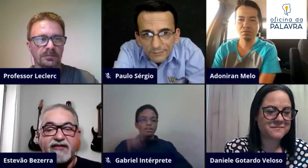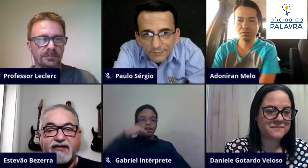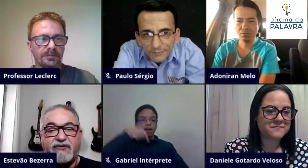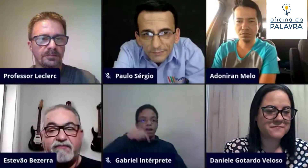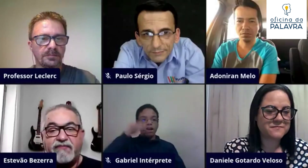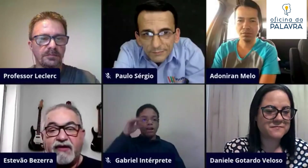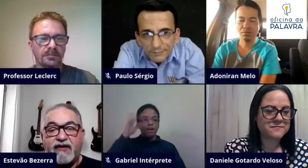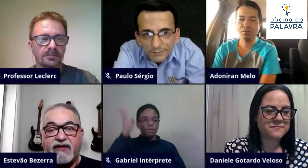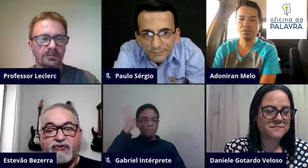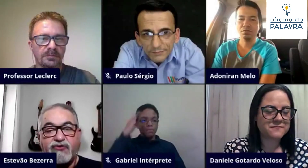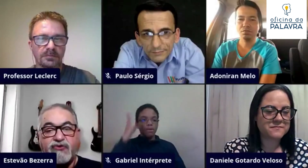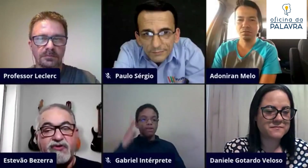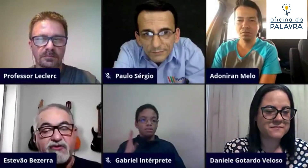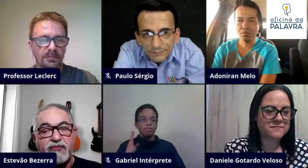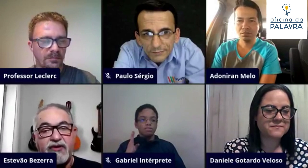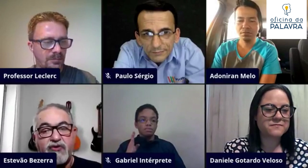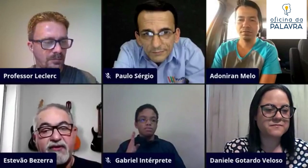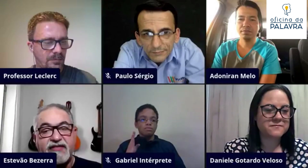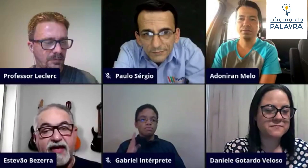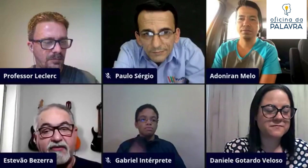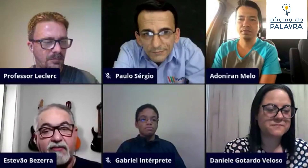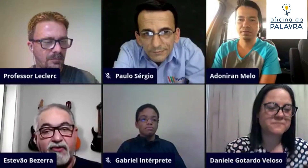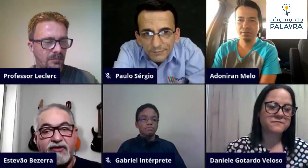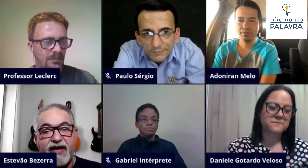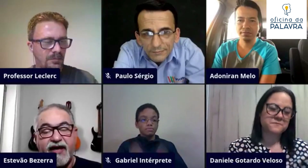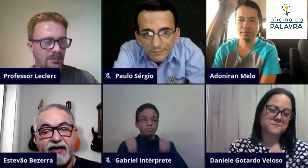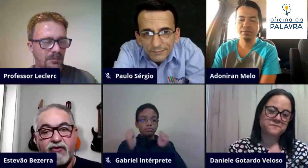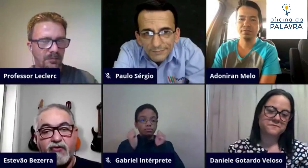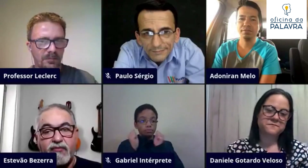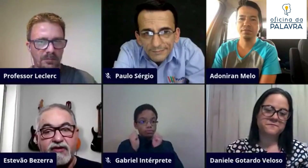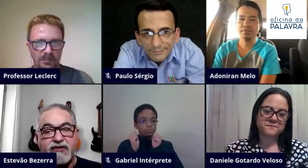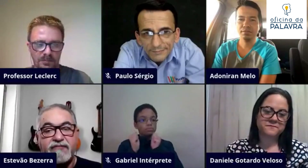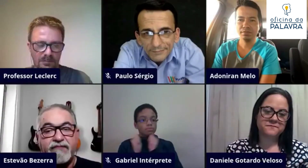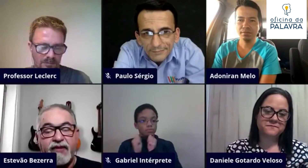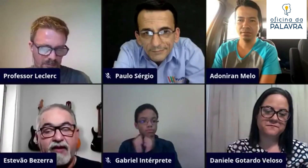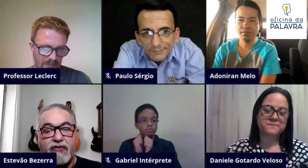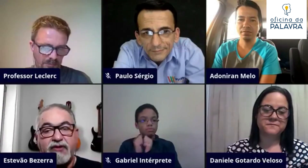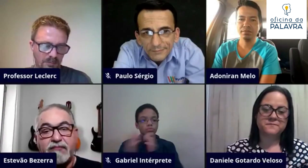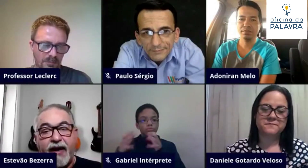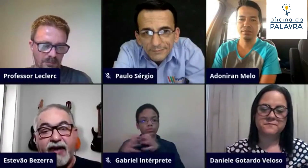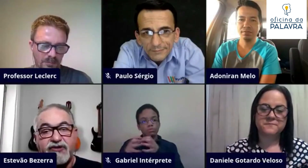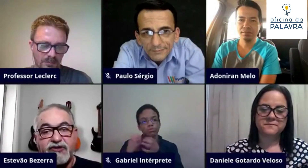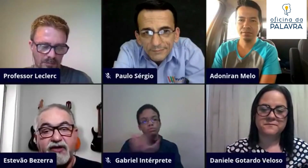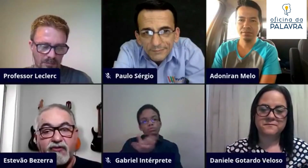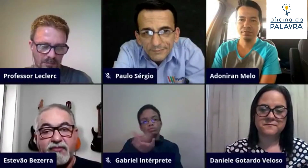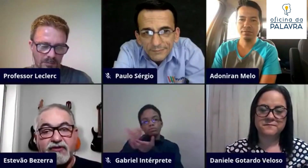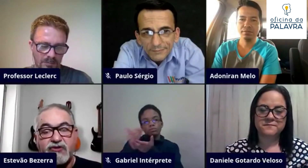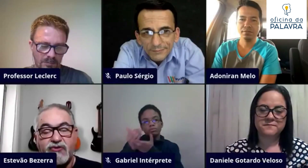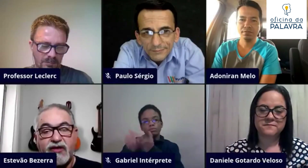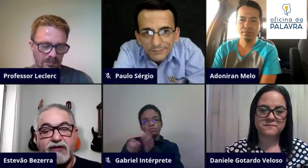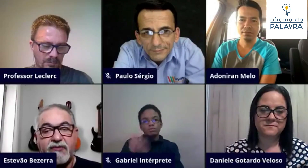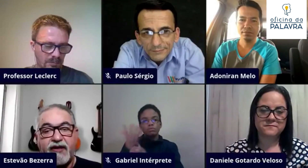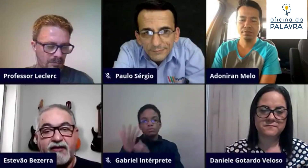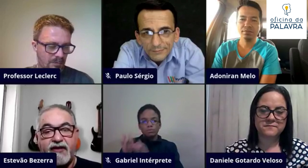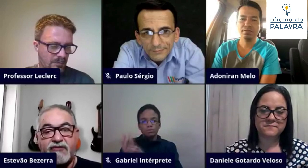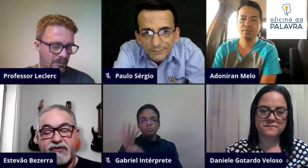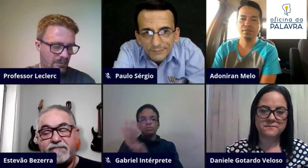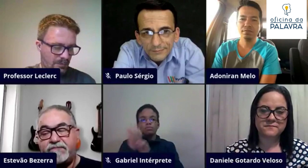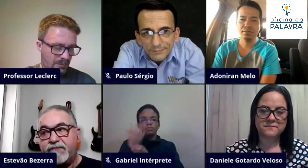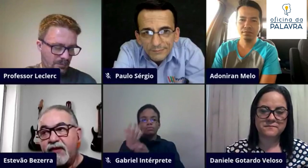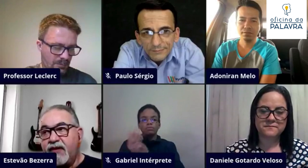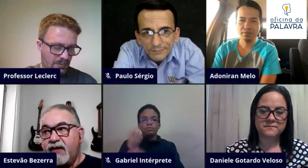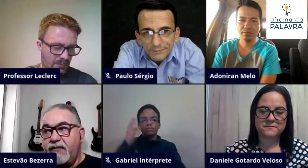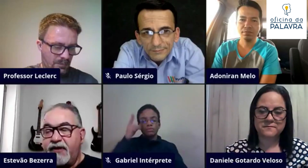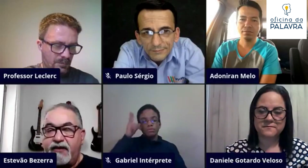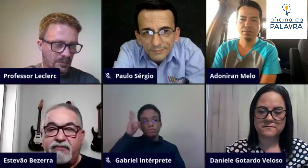que nasceu. Então, junto com esse grupo, eles começaram a montar algumas partes, né, algumas histórias para